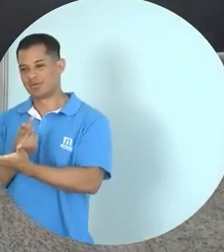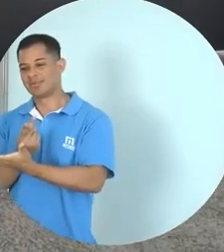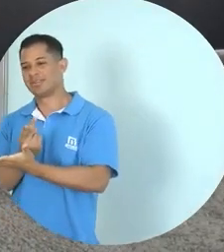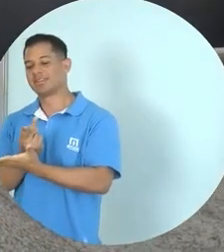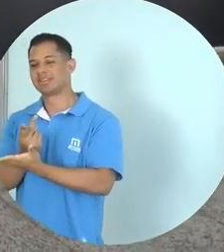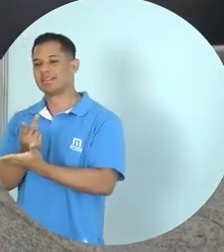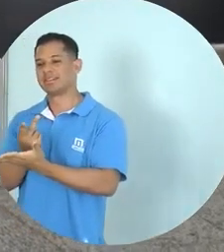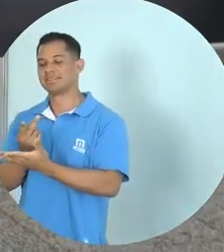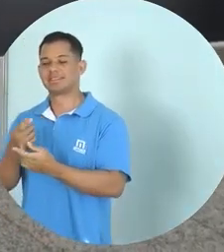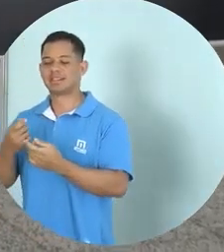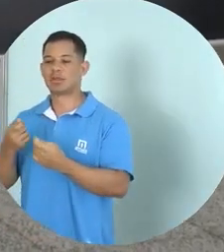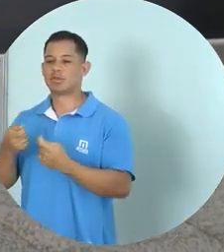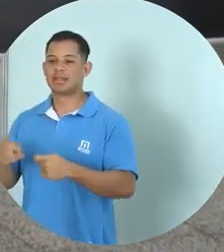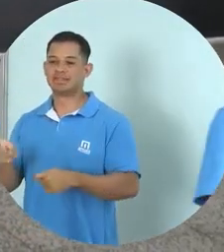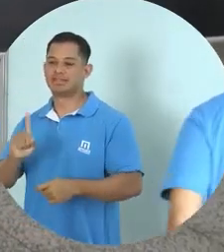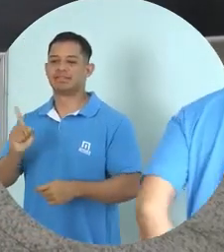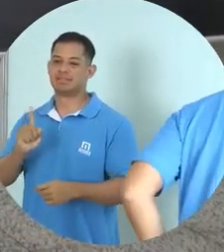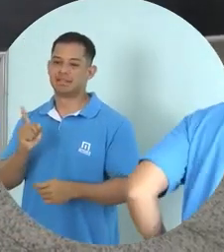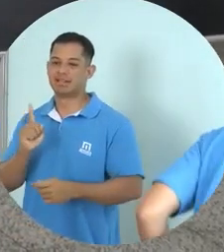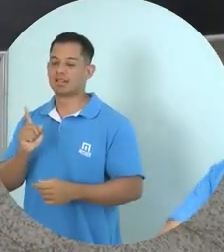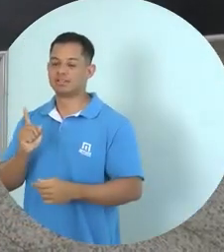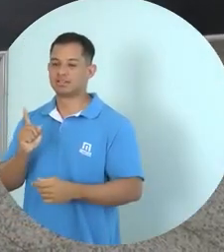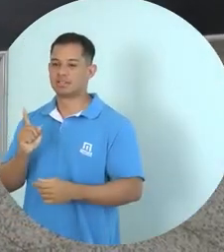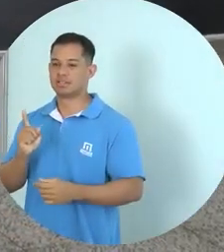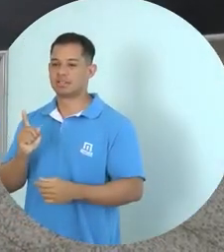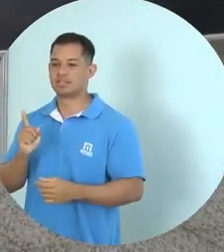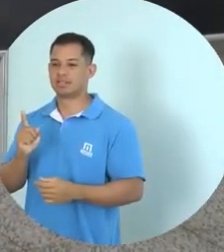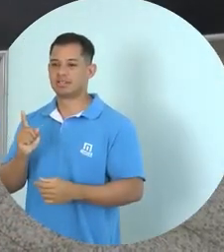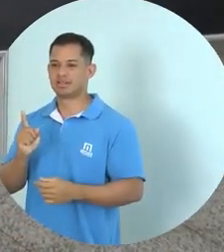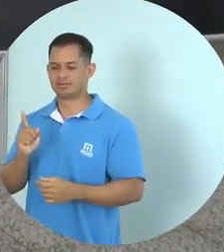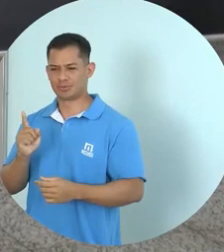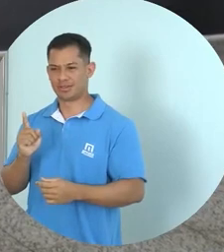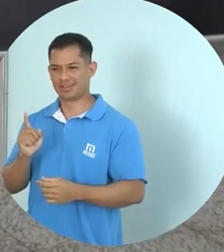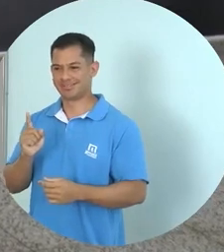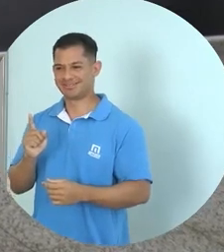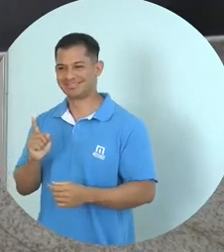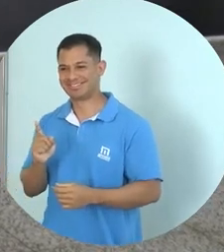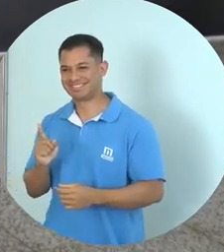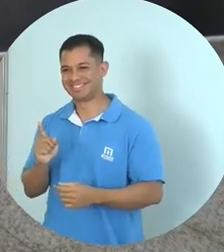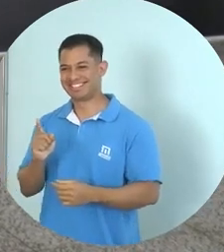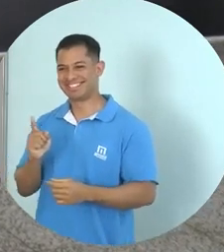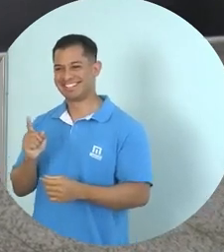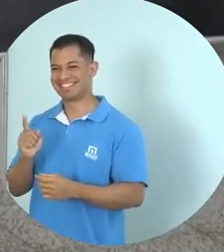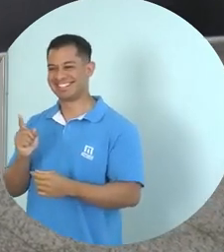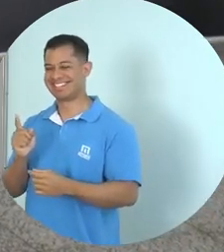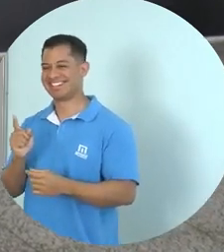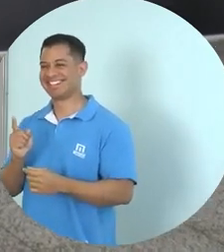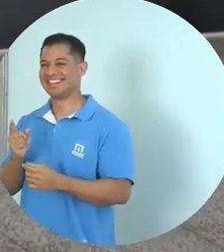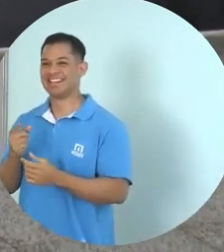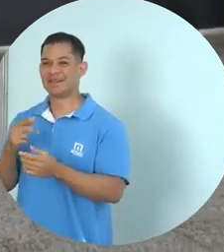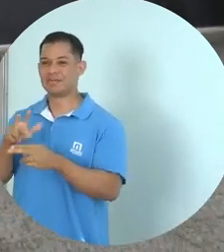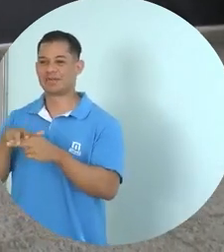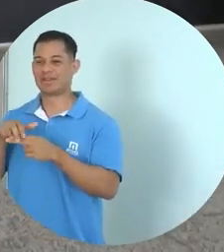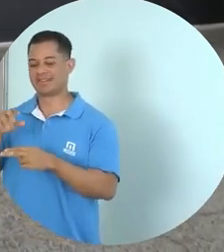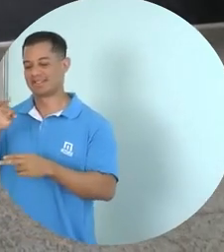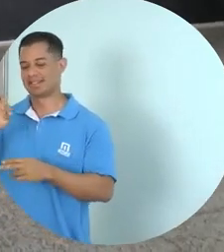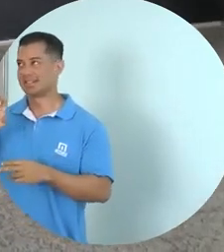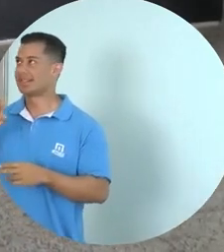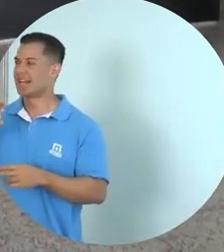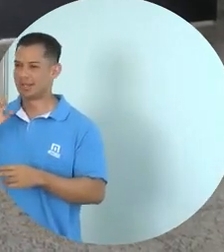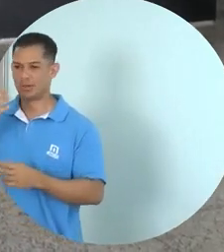tem necessidade da gente fazer alteração, adicionar armação por conta de tensão excessiva.